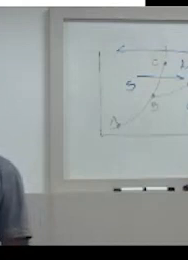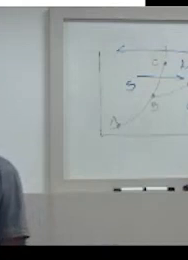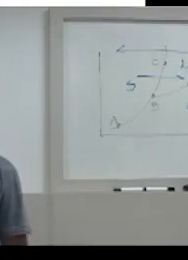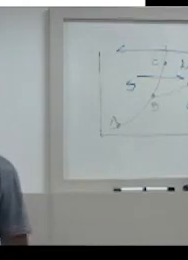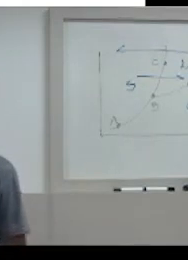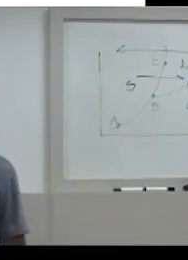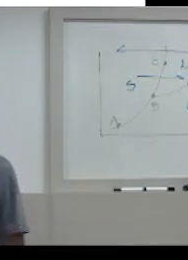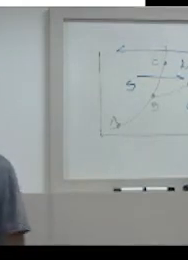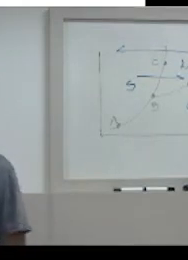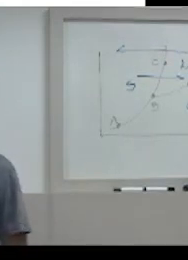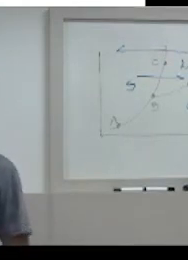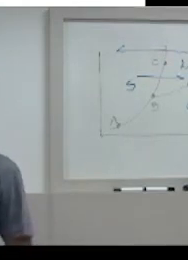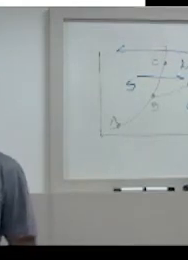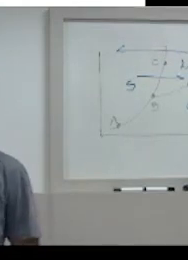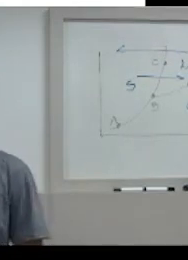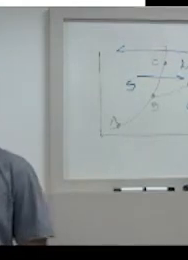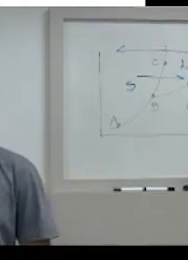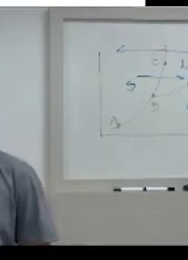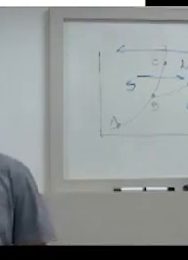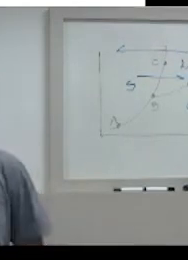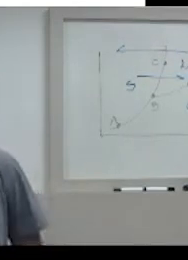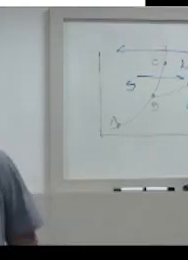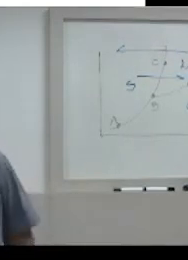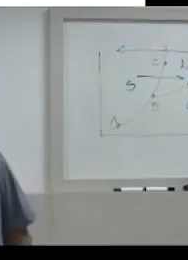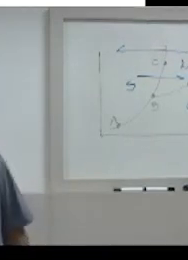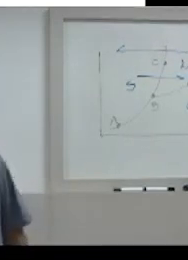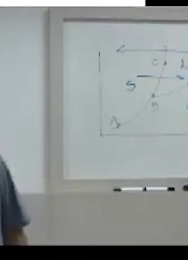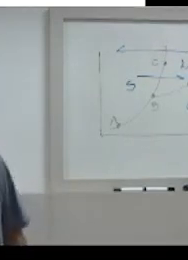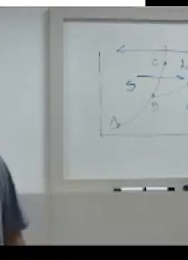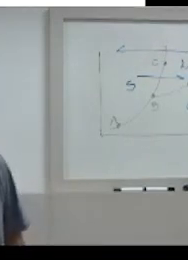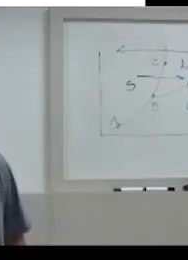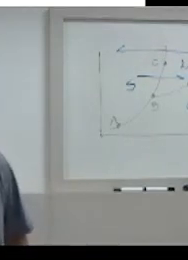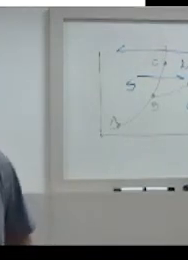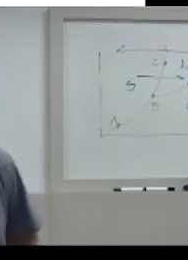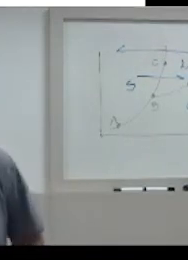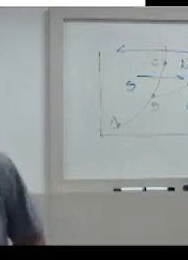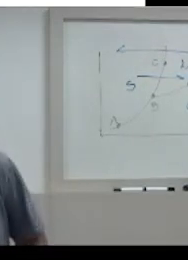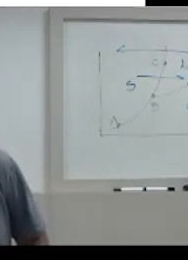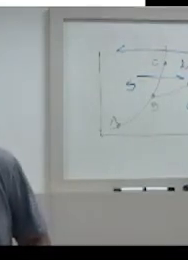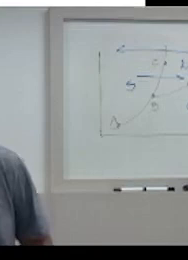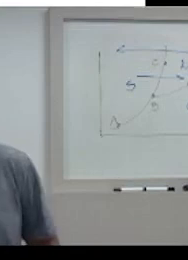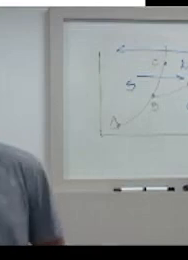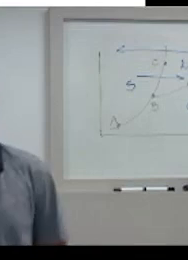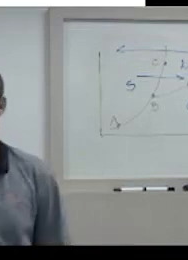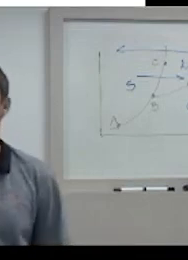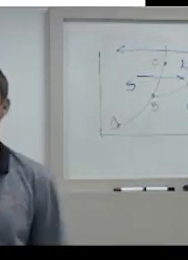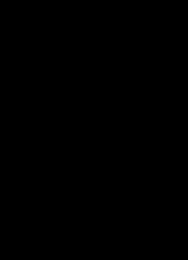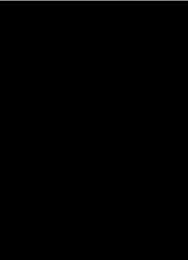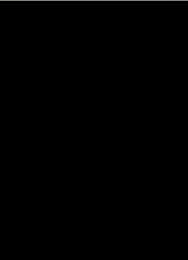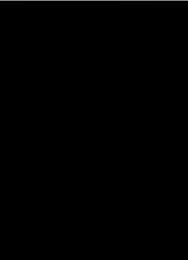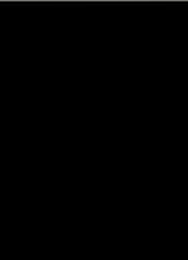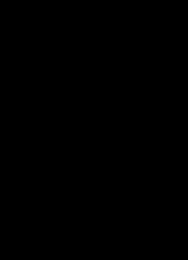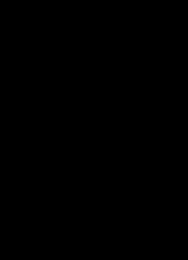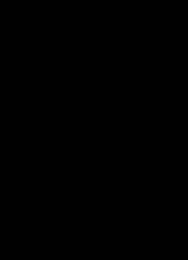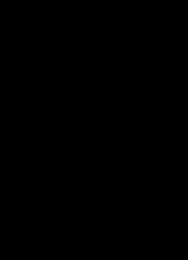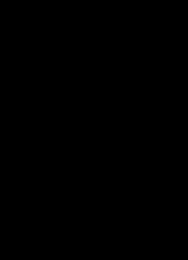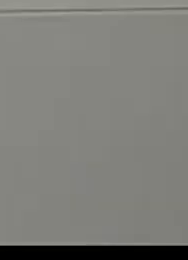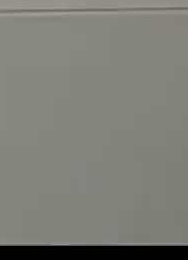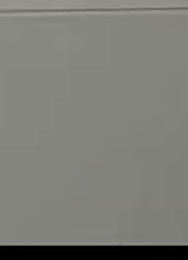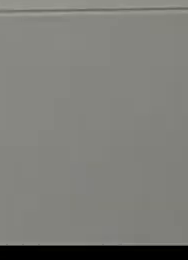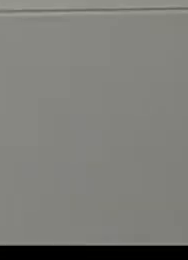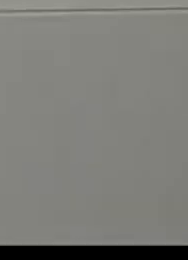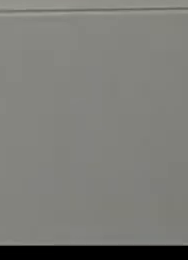ó, vamos dar uma olhada ali. Então, isso, pessoal, era o conteúdo que eu queria estar trazendo para vocês nessa abordagem ao longo dessa